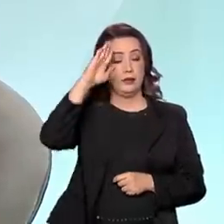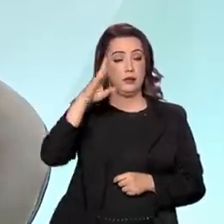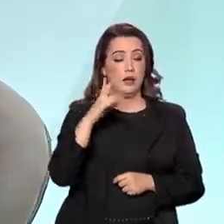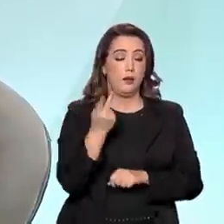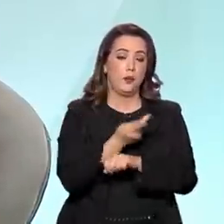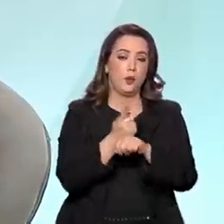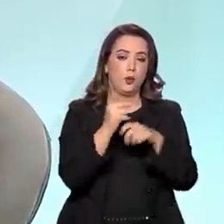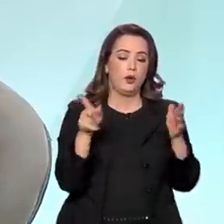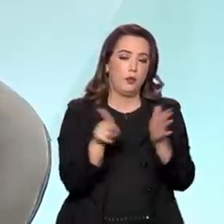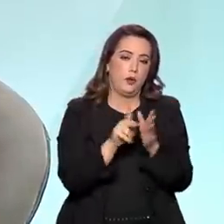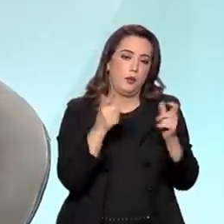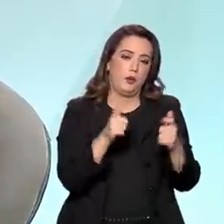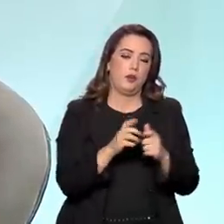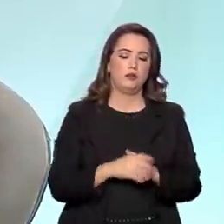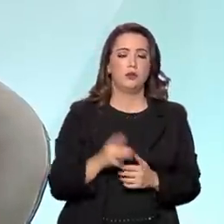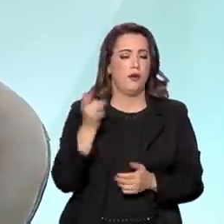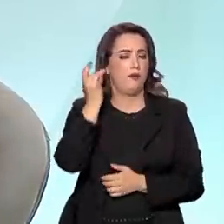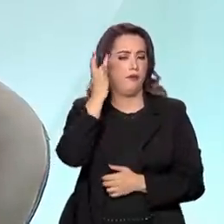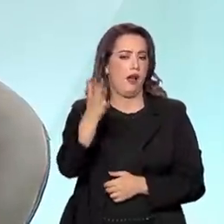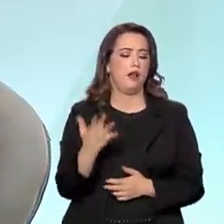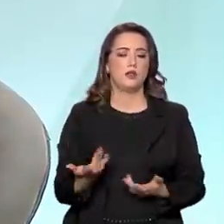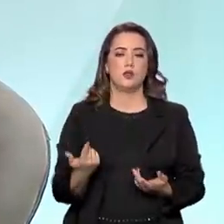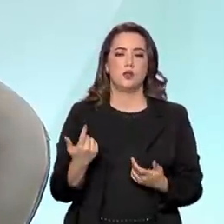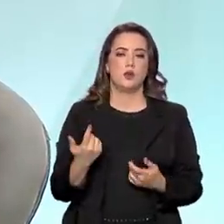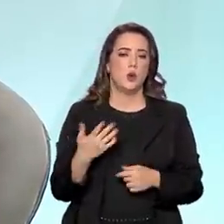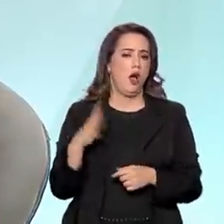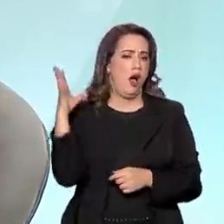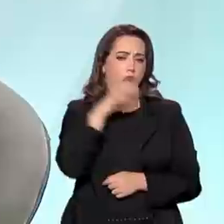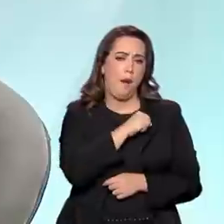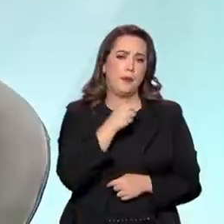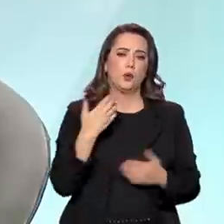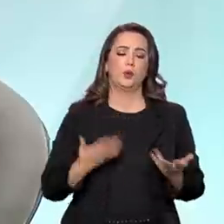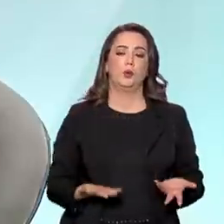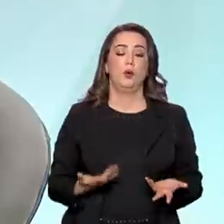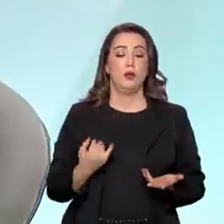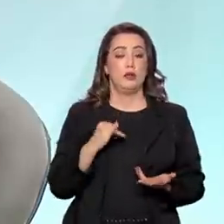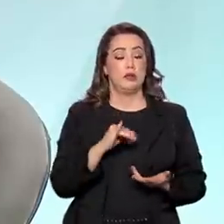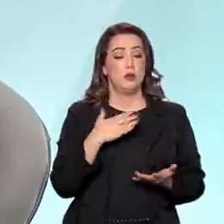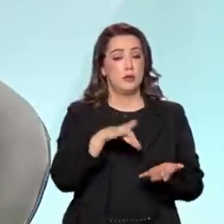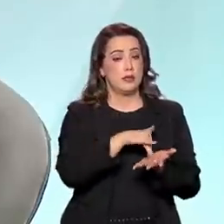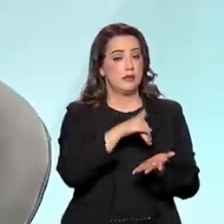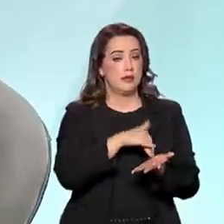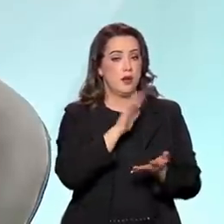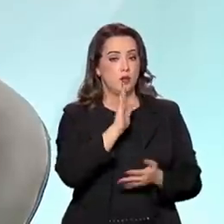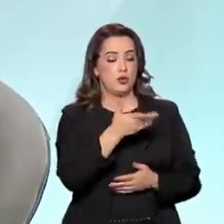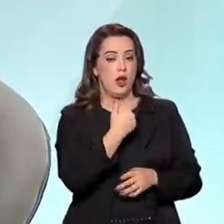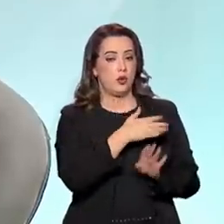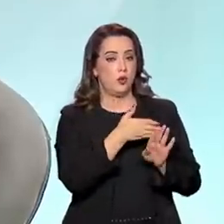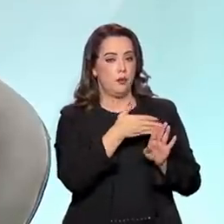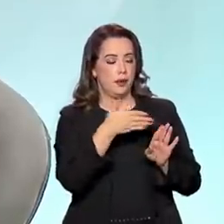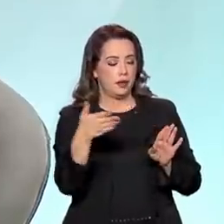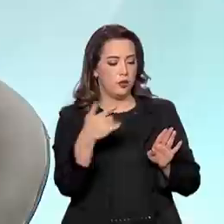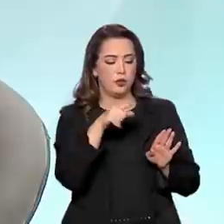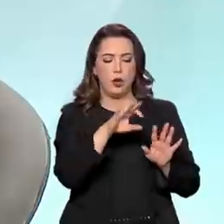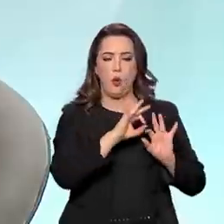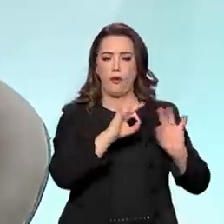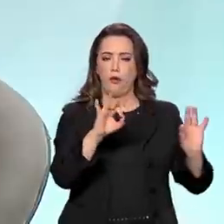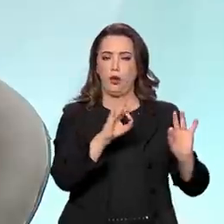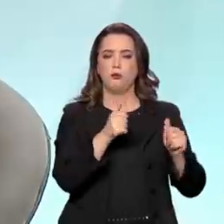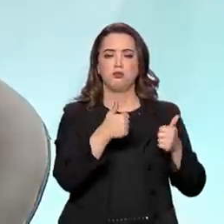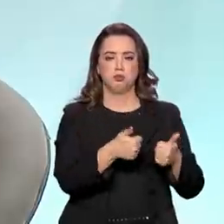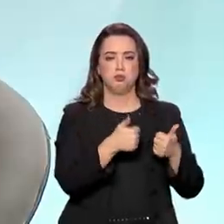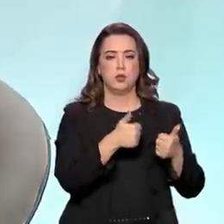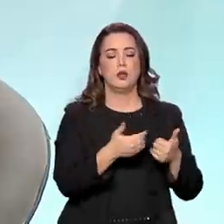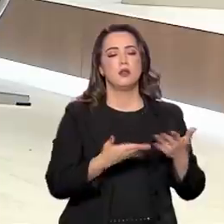então coisa fácil prática não é demorado e colei sempre alistamento naquele período ele está em